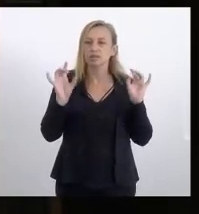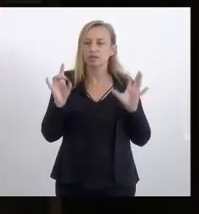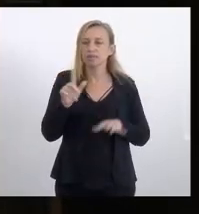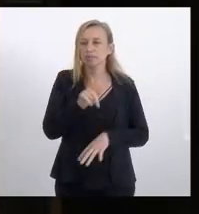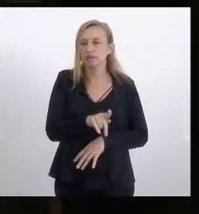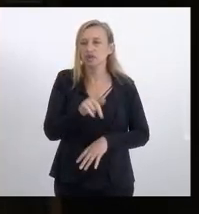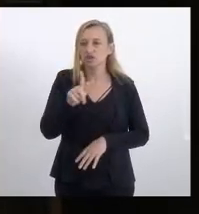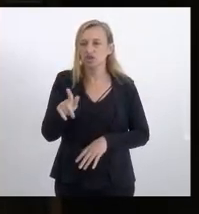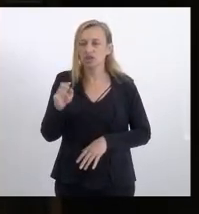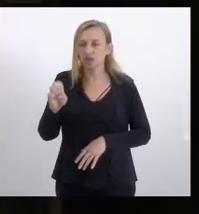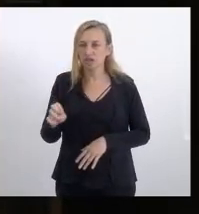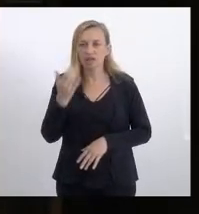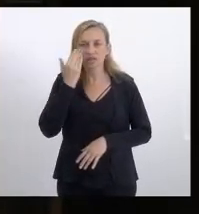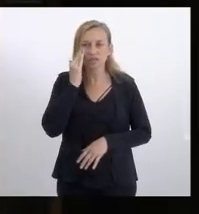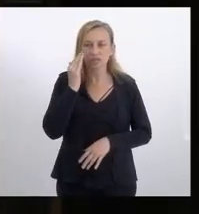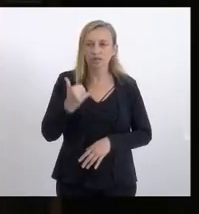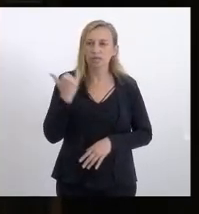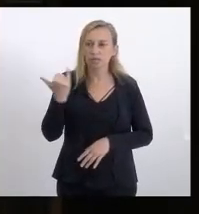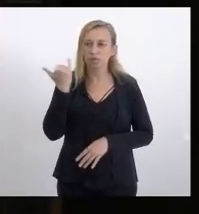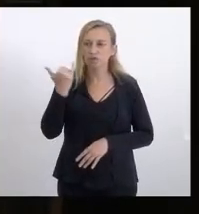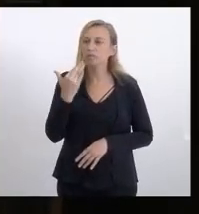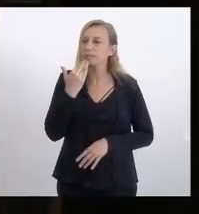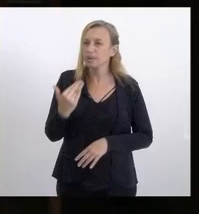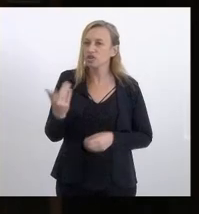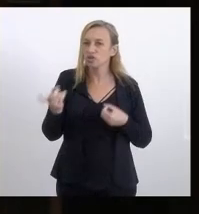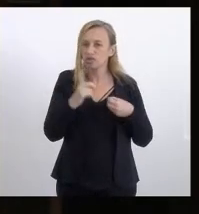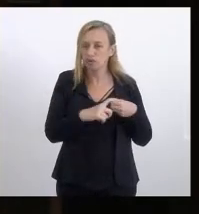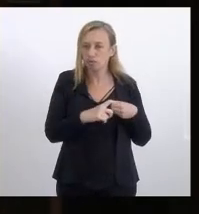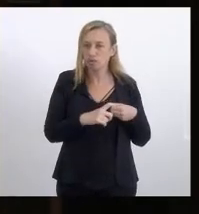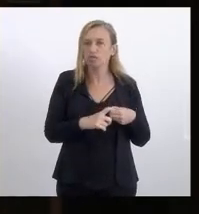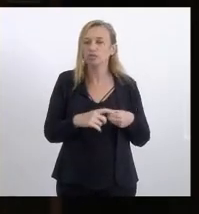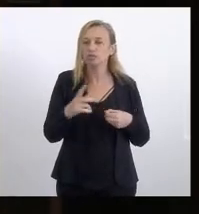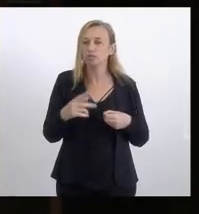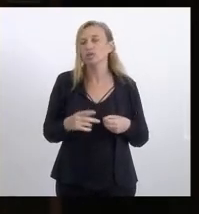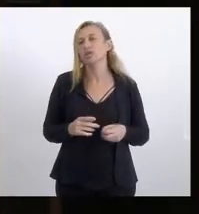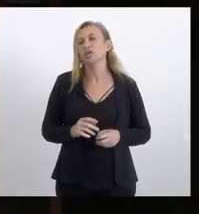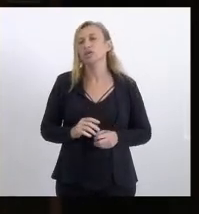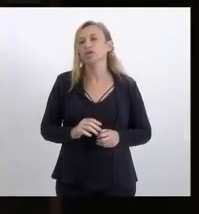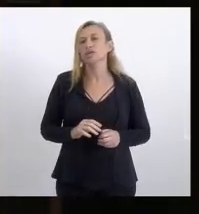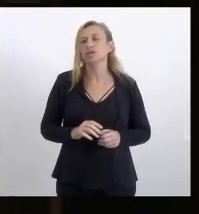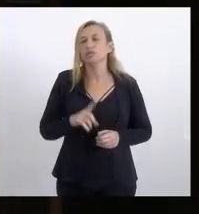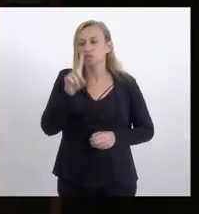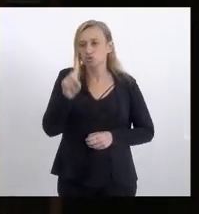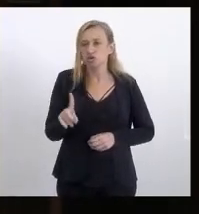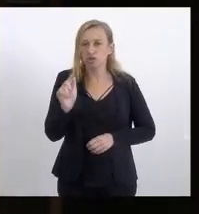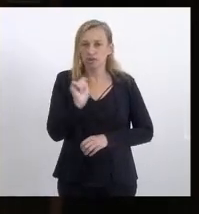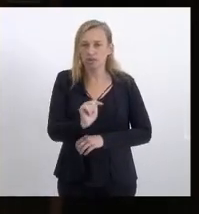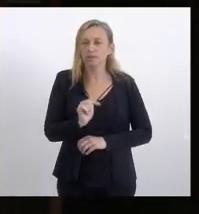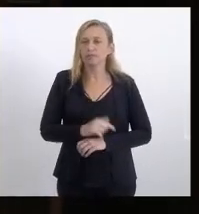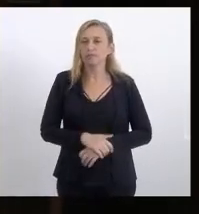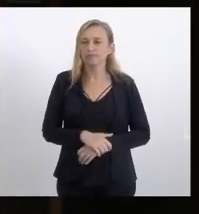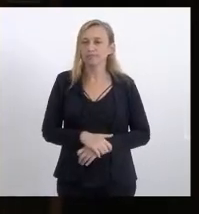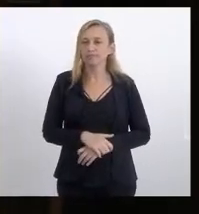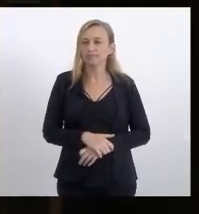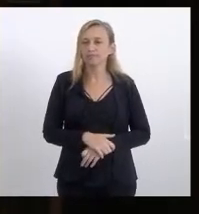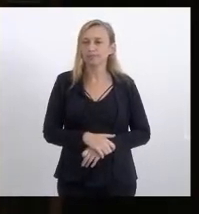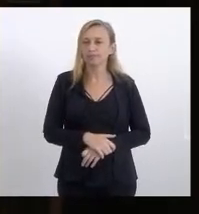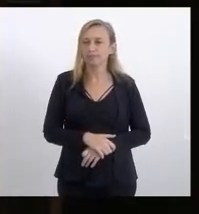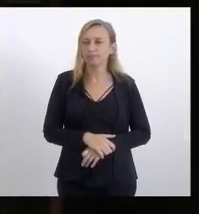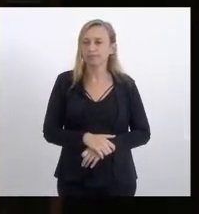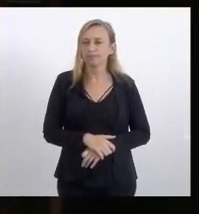ser plausível e foi a própria já que pediu o retorno falou para retornar o direito aqui é